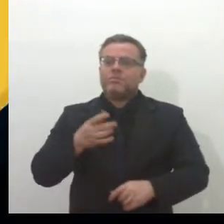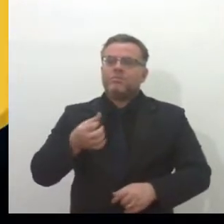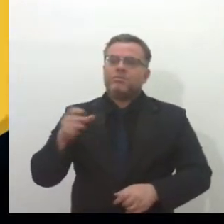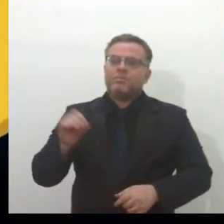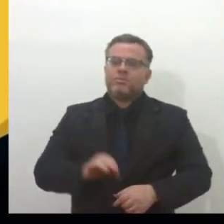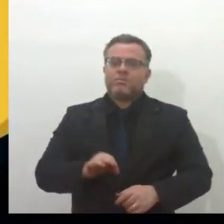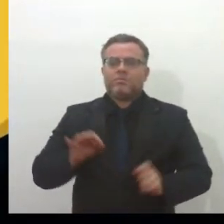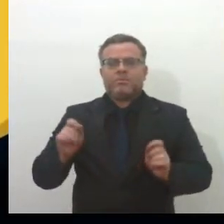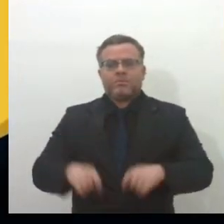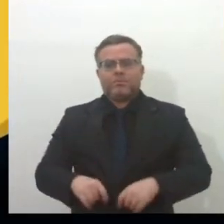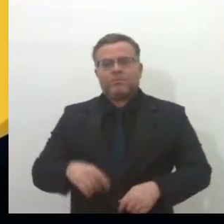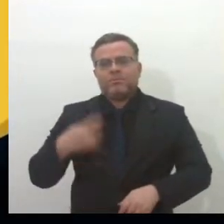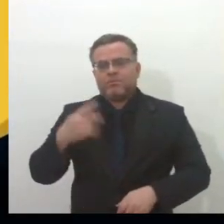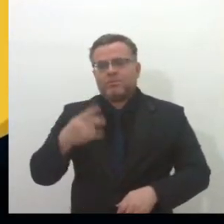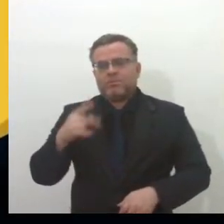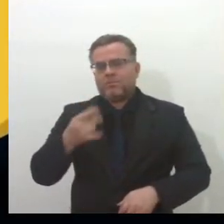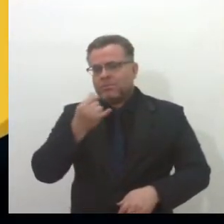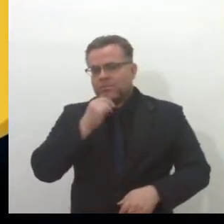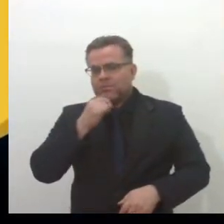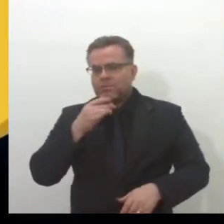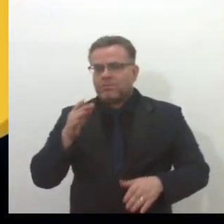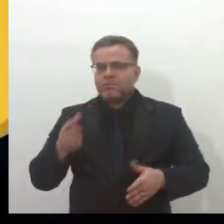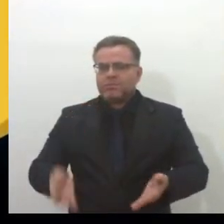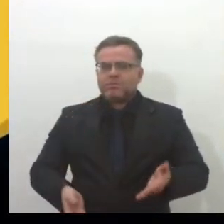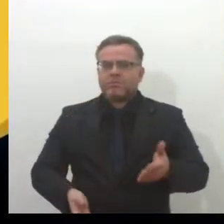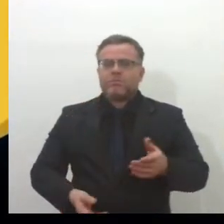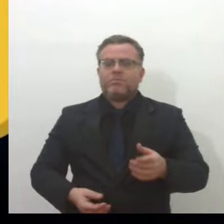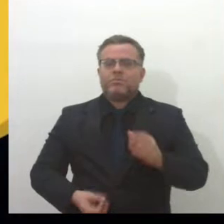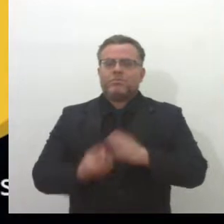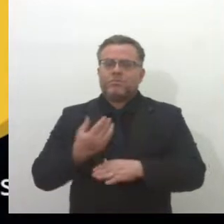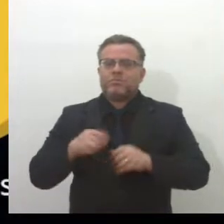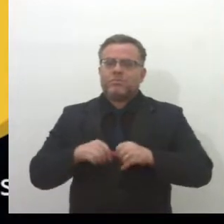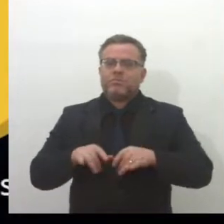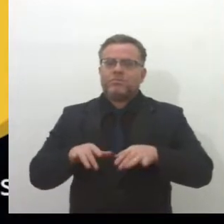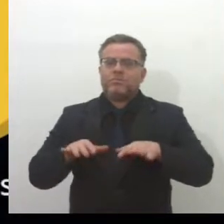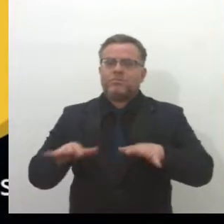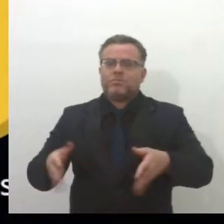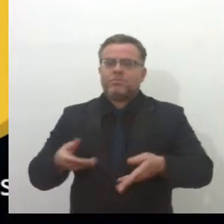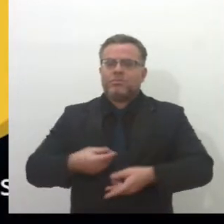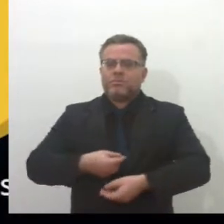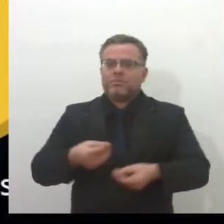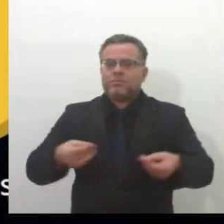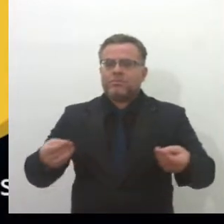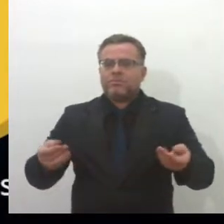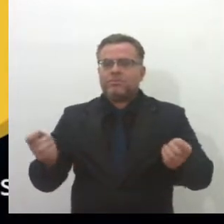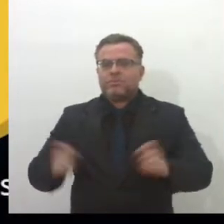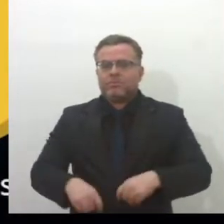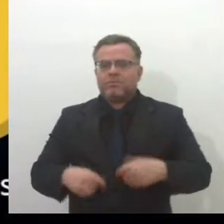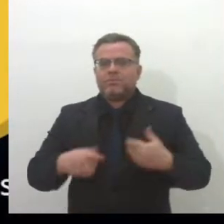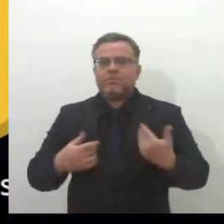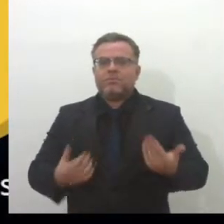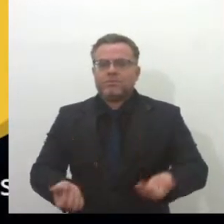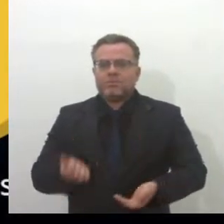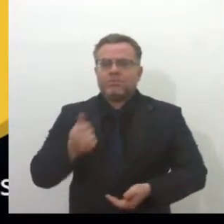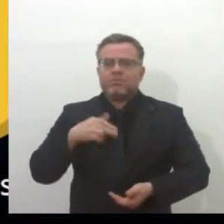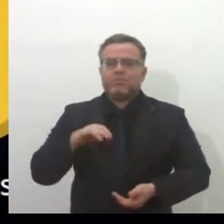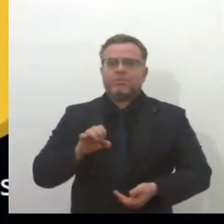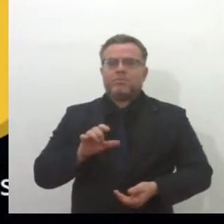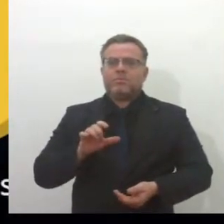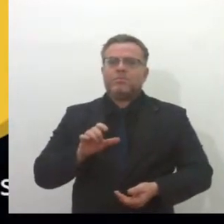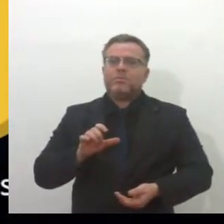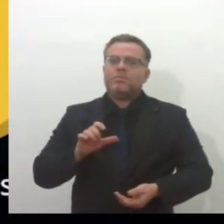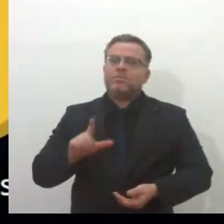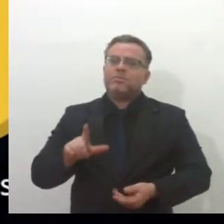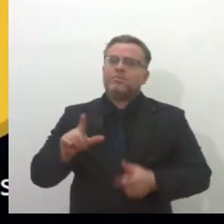casa. Geração, transmissão e distribuição. É a ANEEL que calcula esses valores para garantir uma